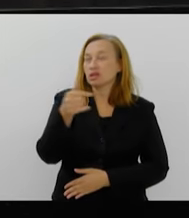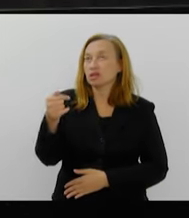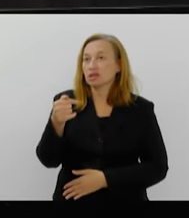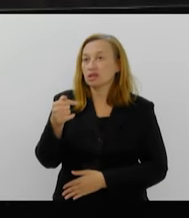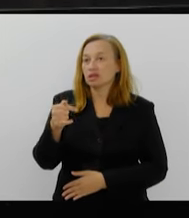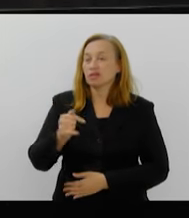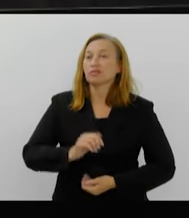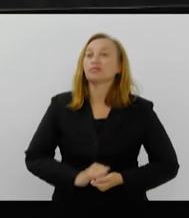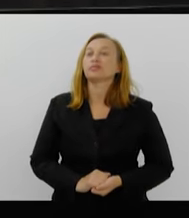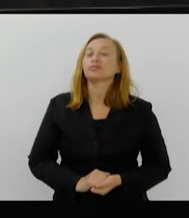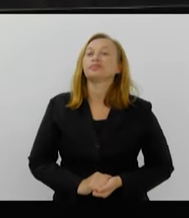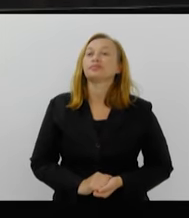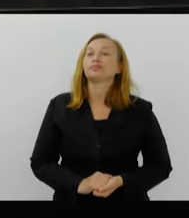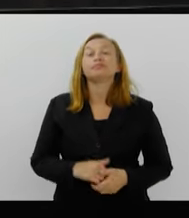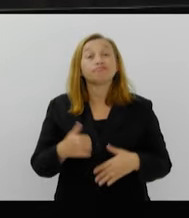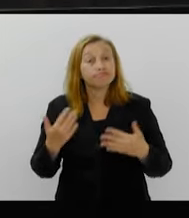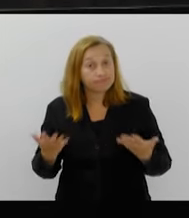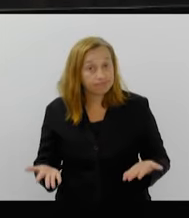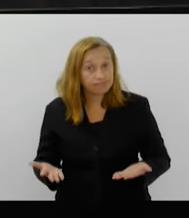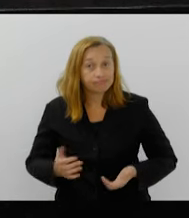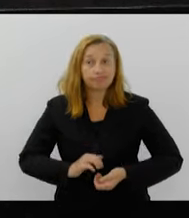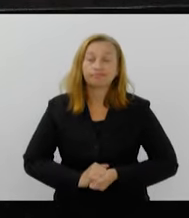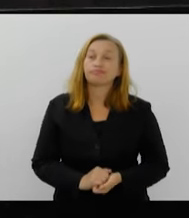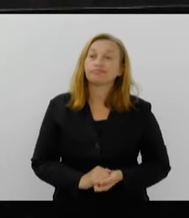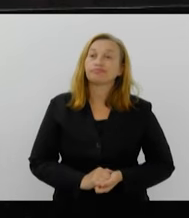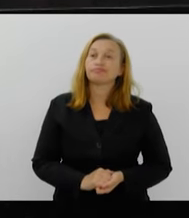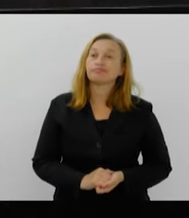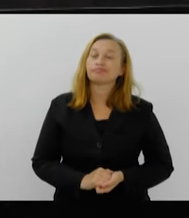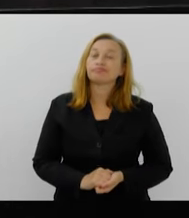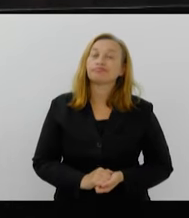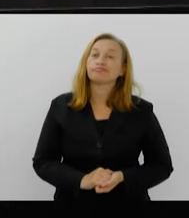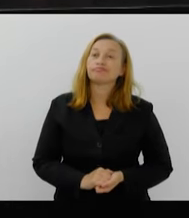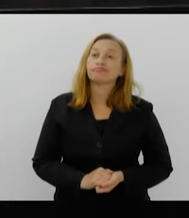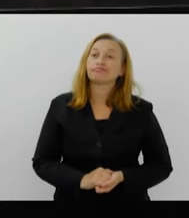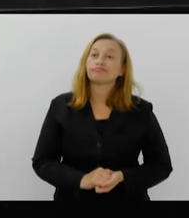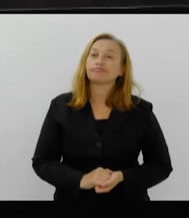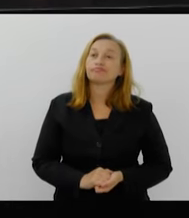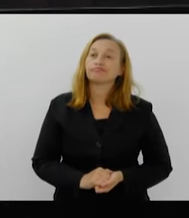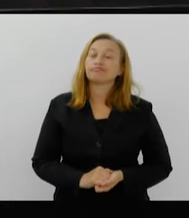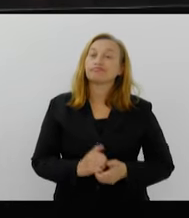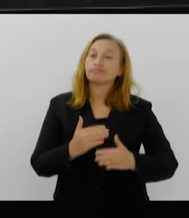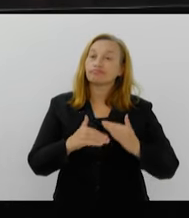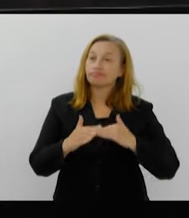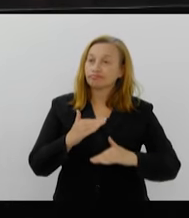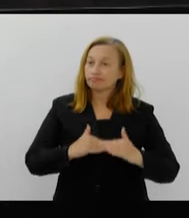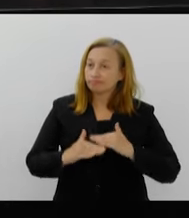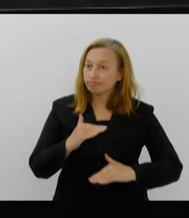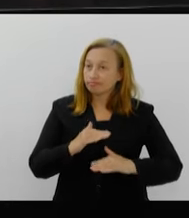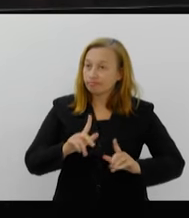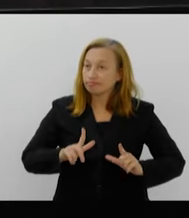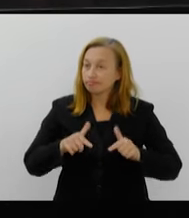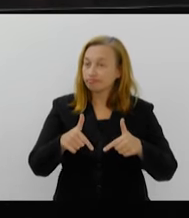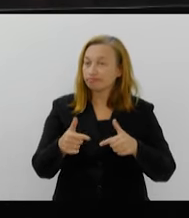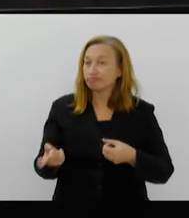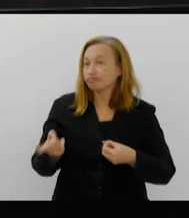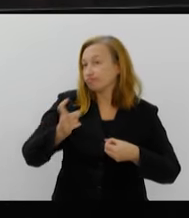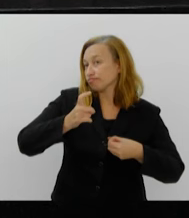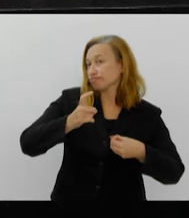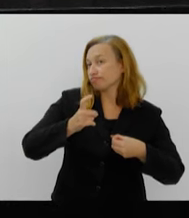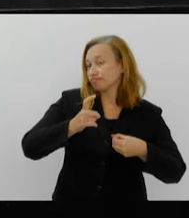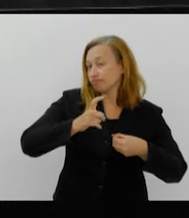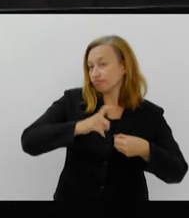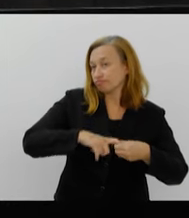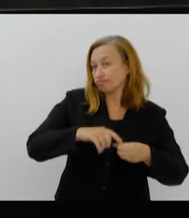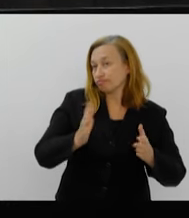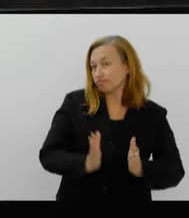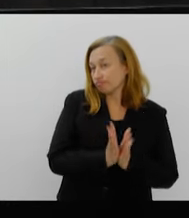milhões. Então, é claro que há um retrocesso nas ações voltadas ao enfrentamento à